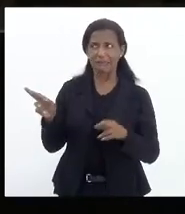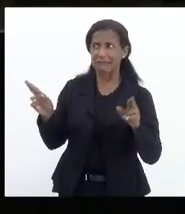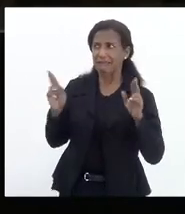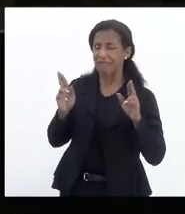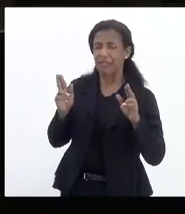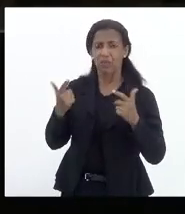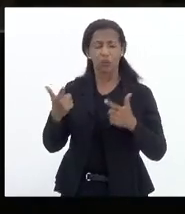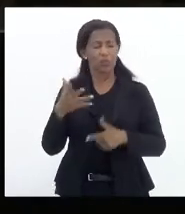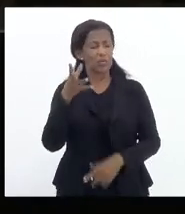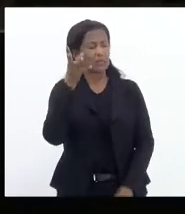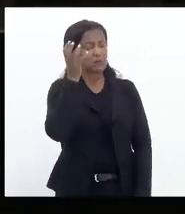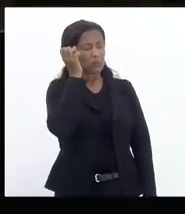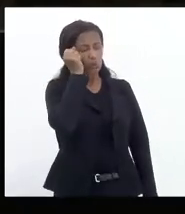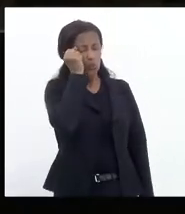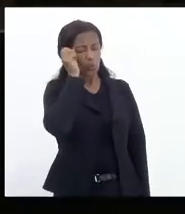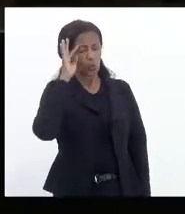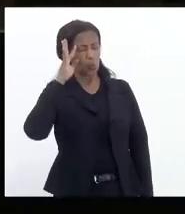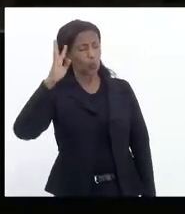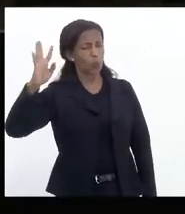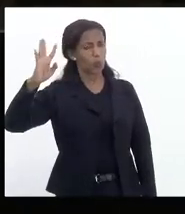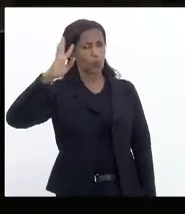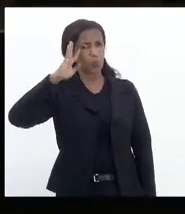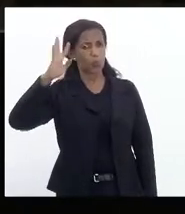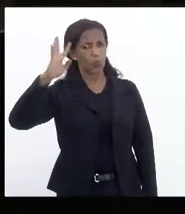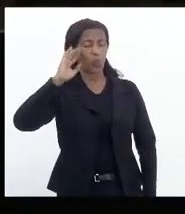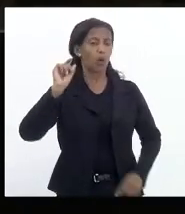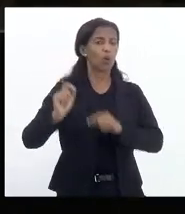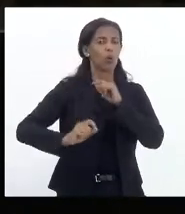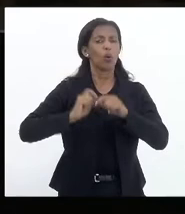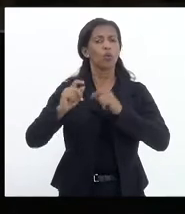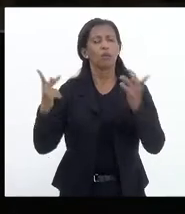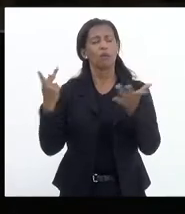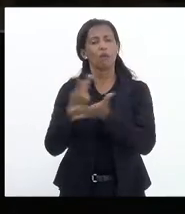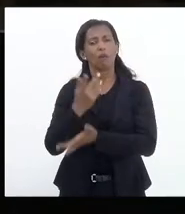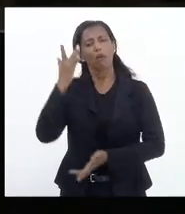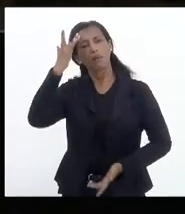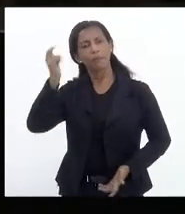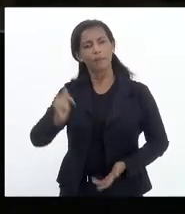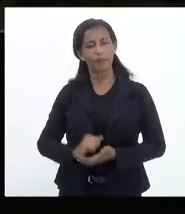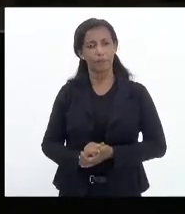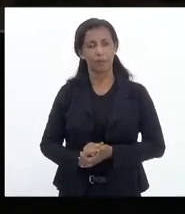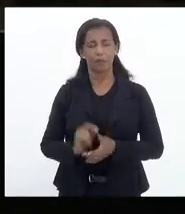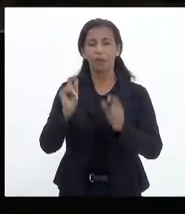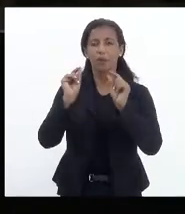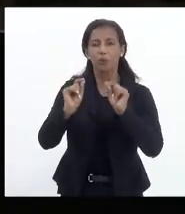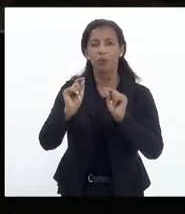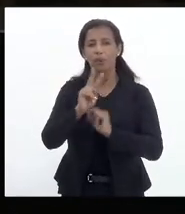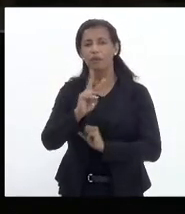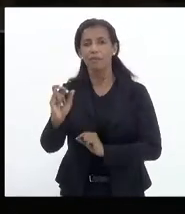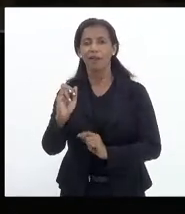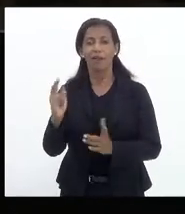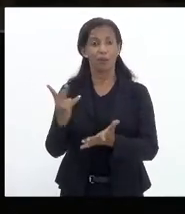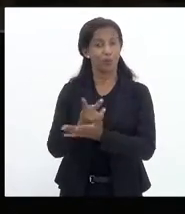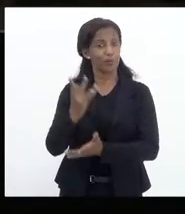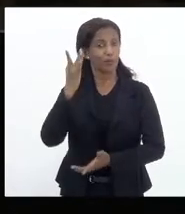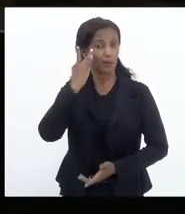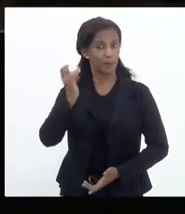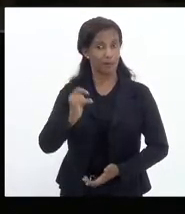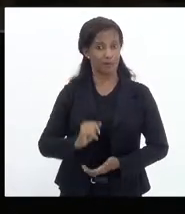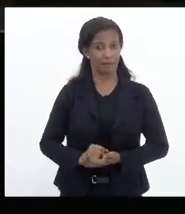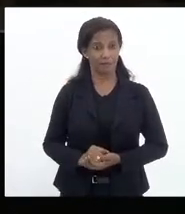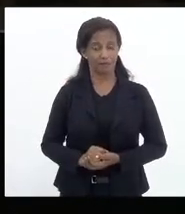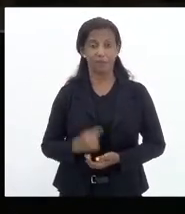sem dormir e pensando que será amanhã e o que vai acontecer amanhã